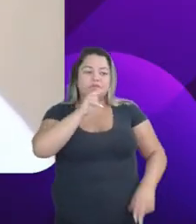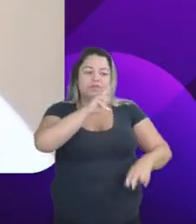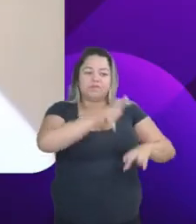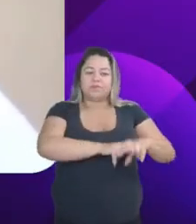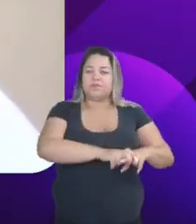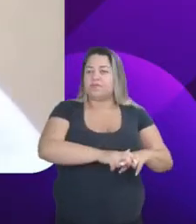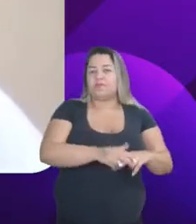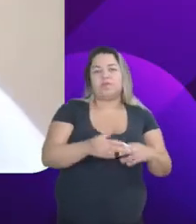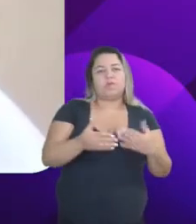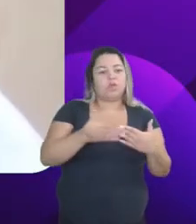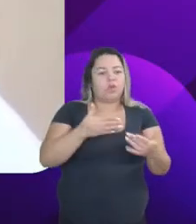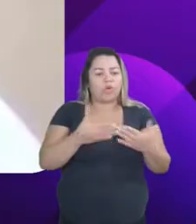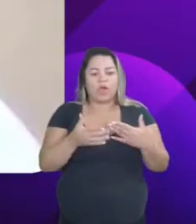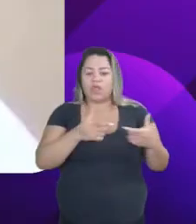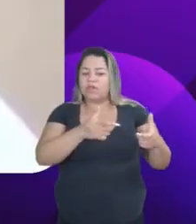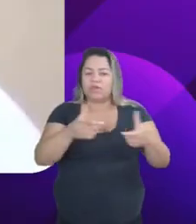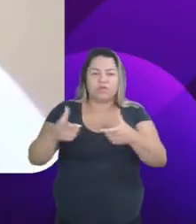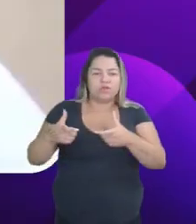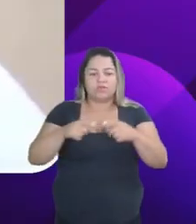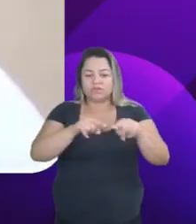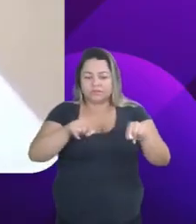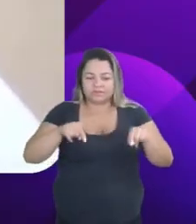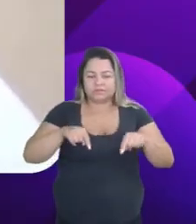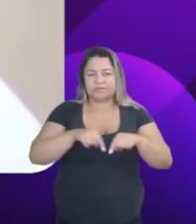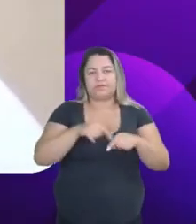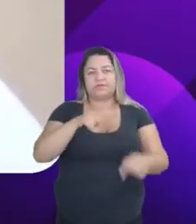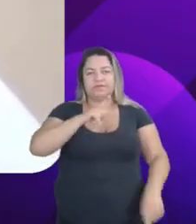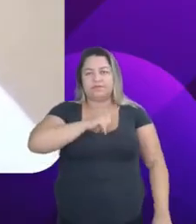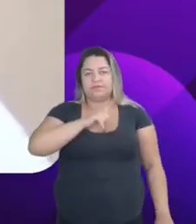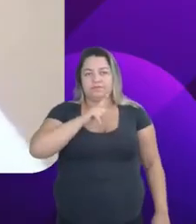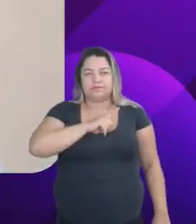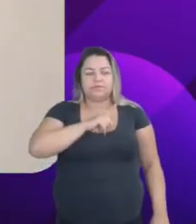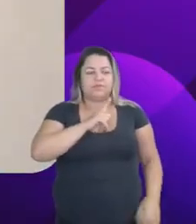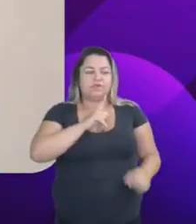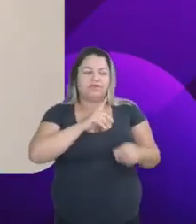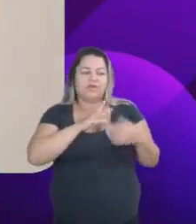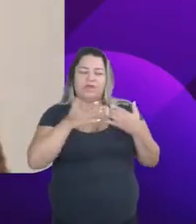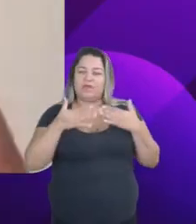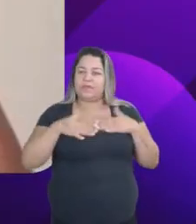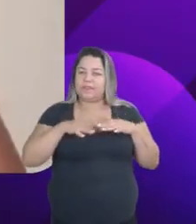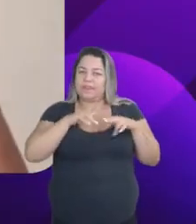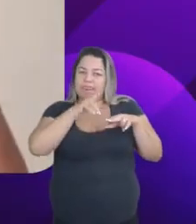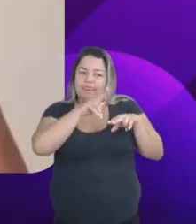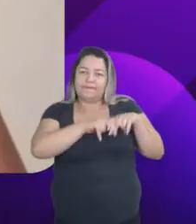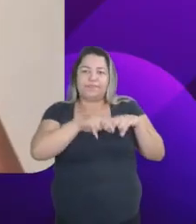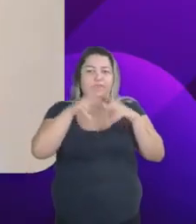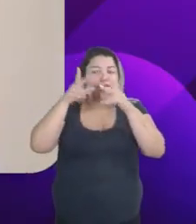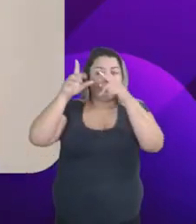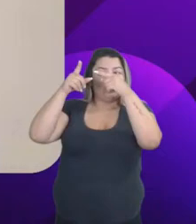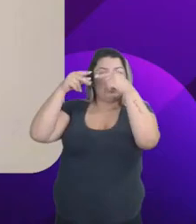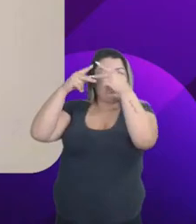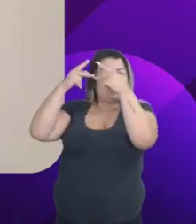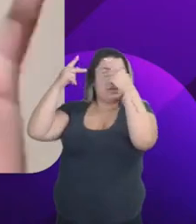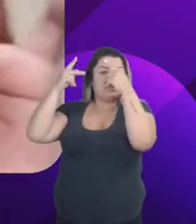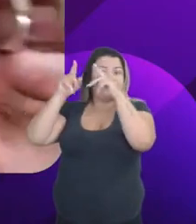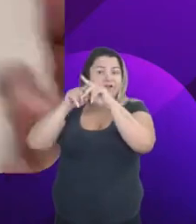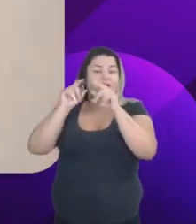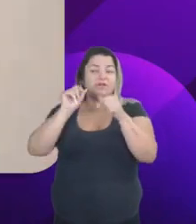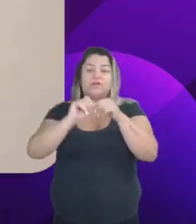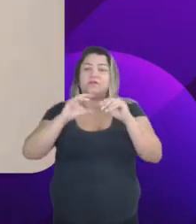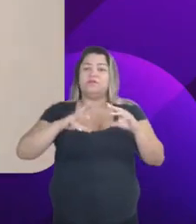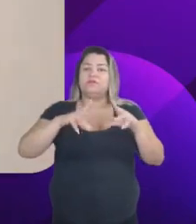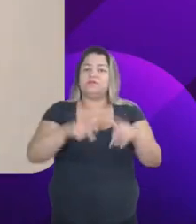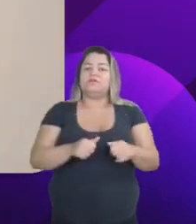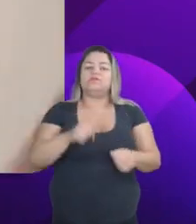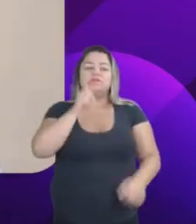na clínica, consultório, cinema, sala, e ela estiver quietinha, com seu vestidinho, seu lacinho, fazendo tudo, tudo,